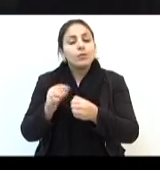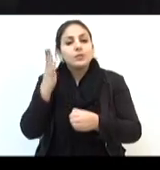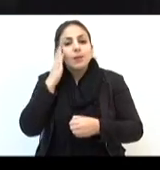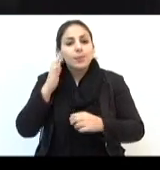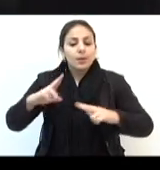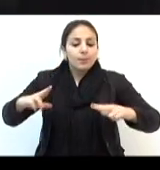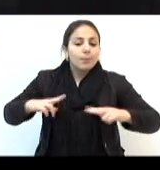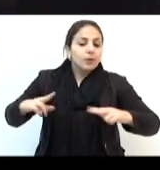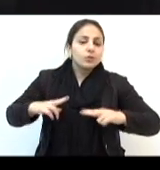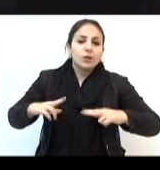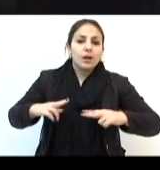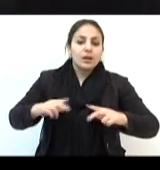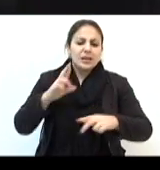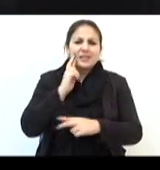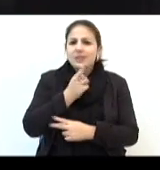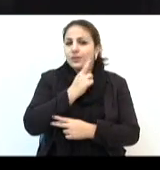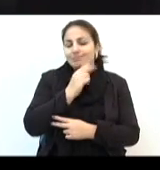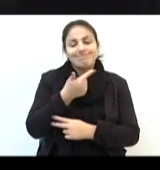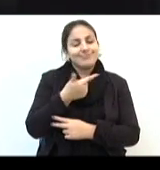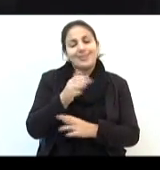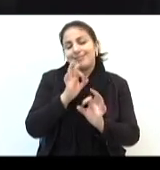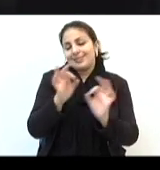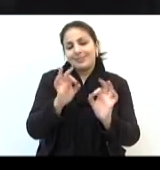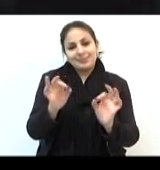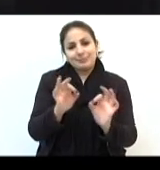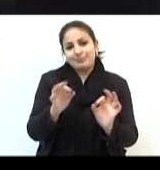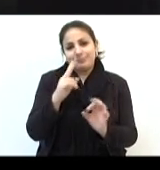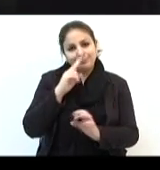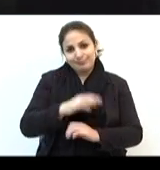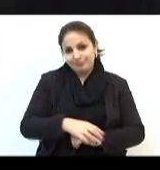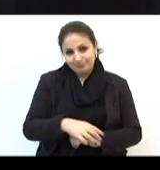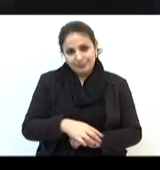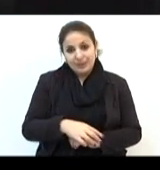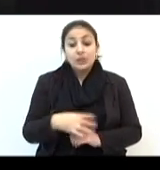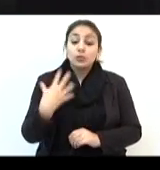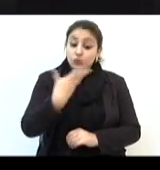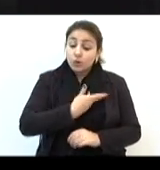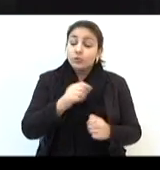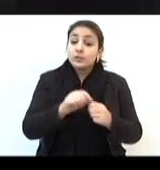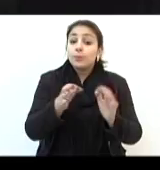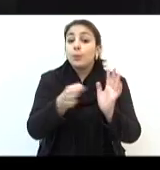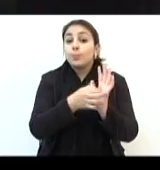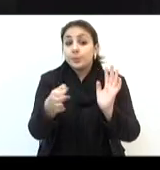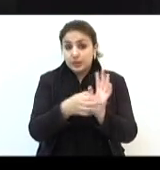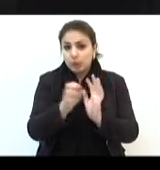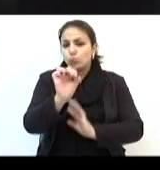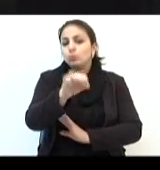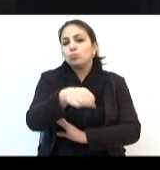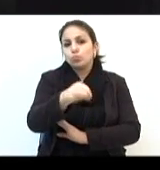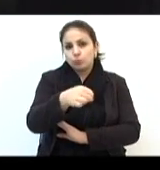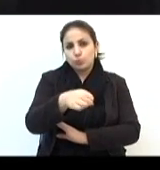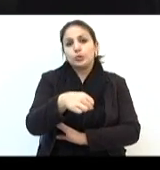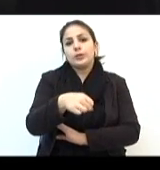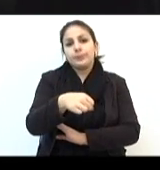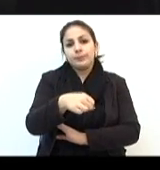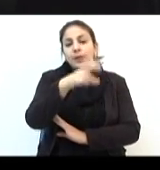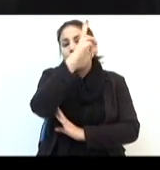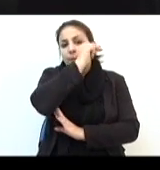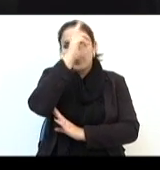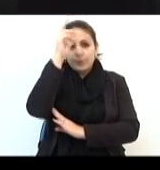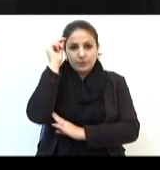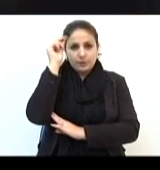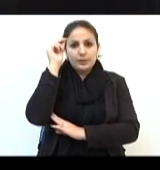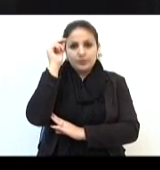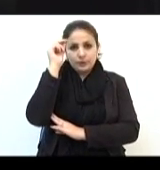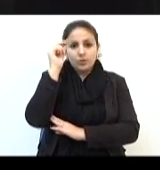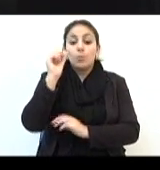venda. Restaurantes não tem nada a ver. Nós fizemos, sim, uma indicação ao prefeito municipal que